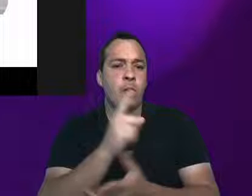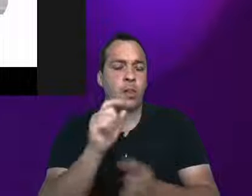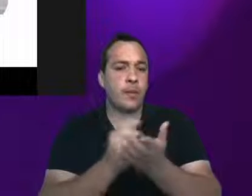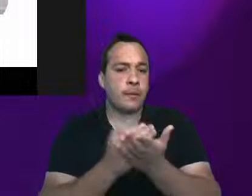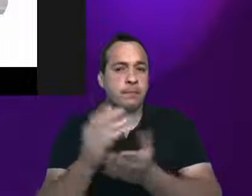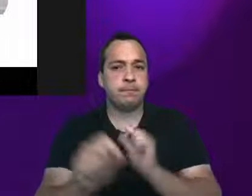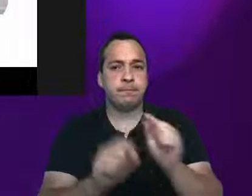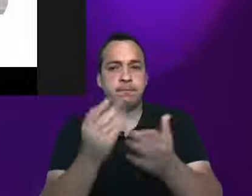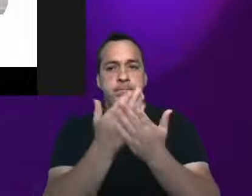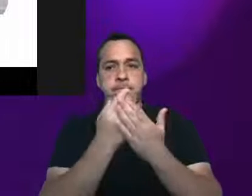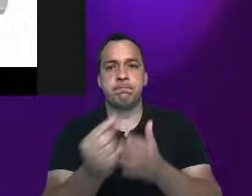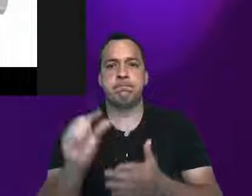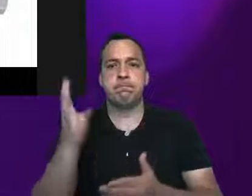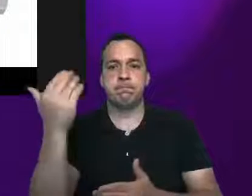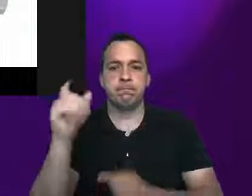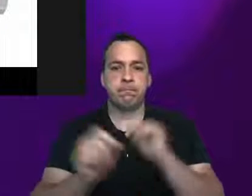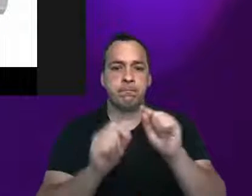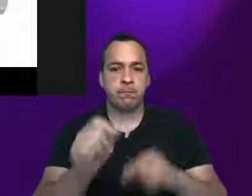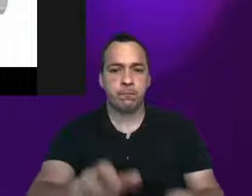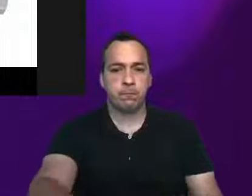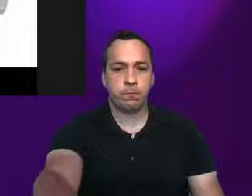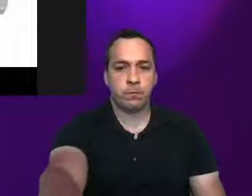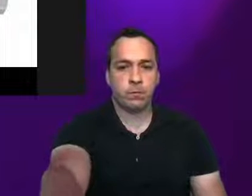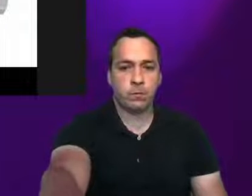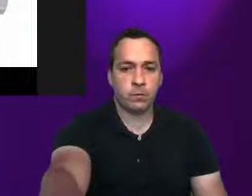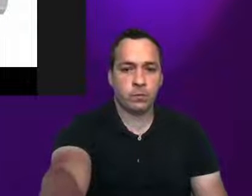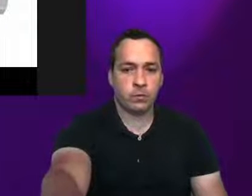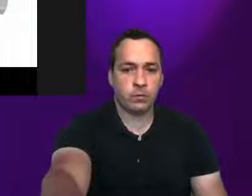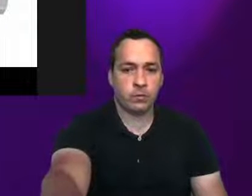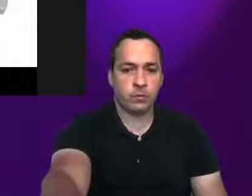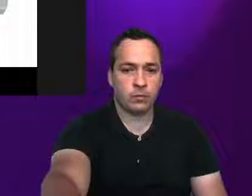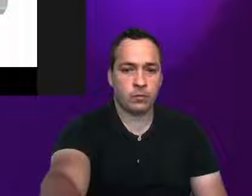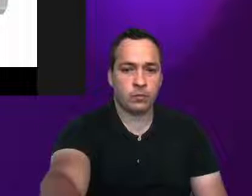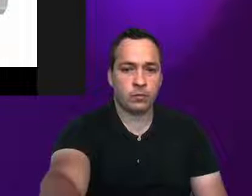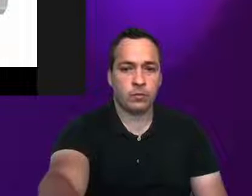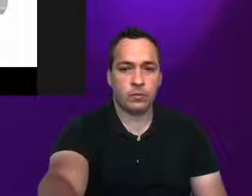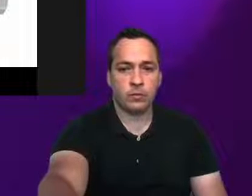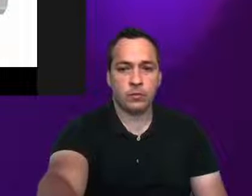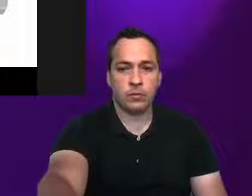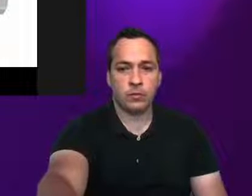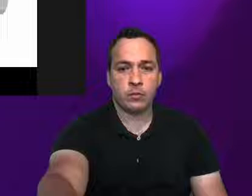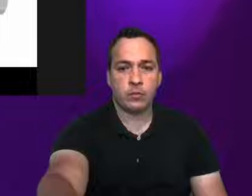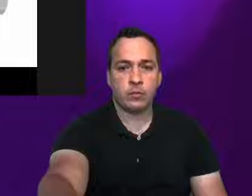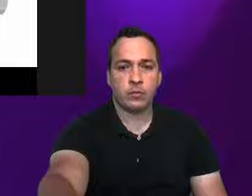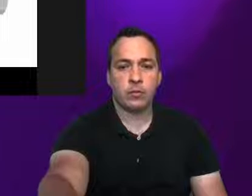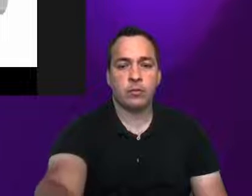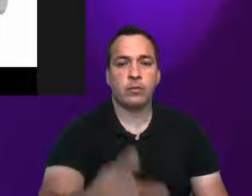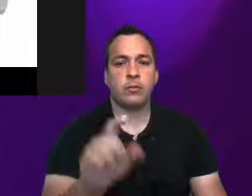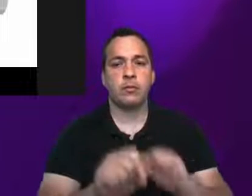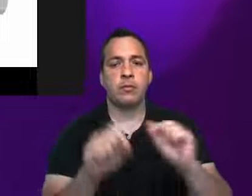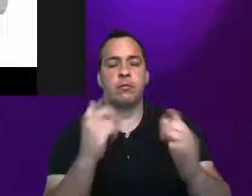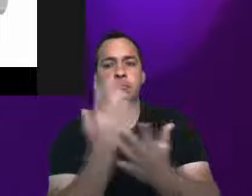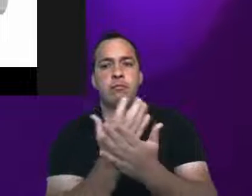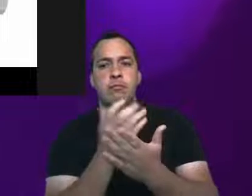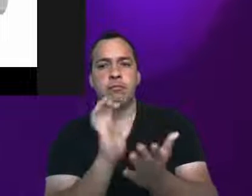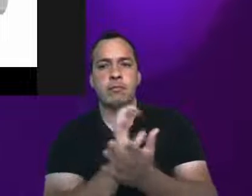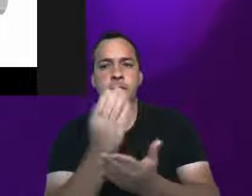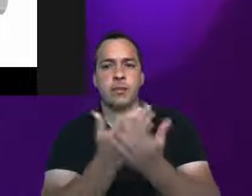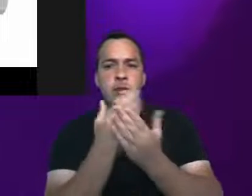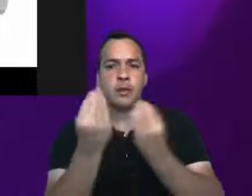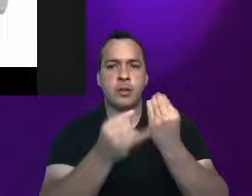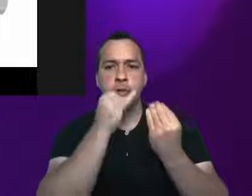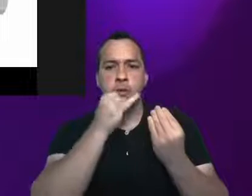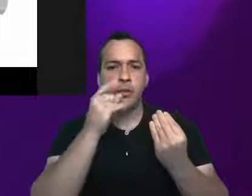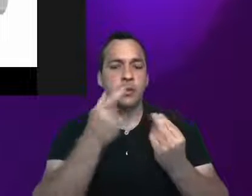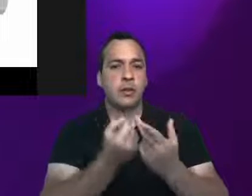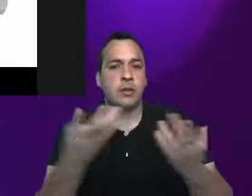foi estudado em pós-operatório de cardíaca, mas está cada vez mais sendo estudado em pacientes com sepse, em pacientes com síndrome